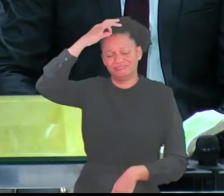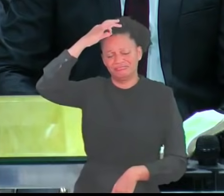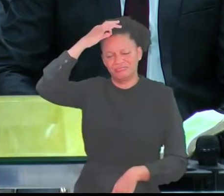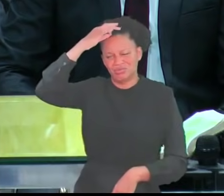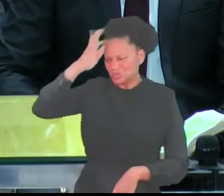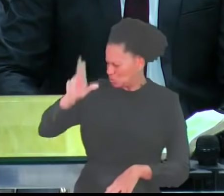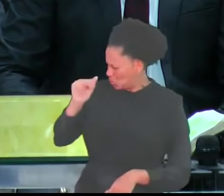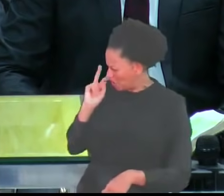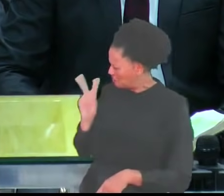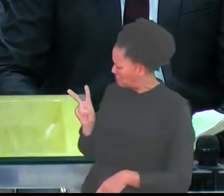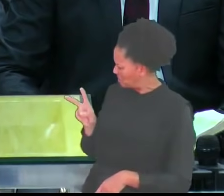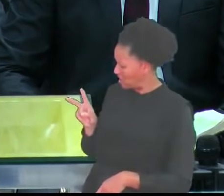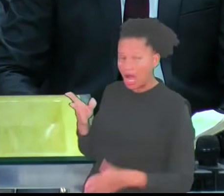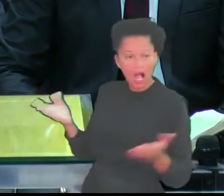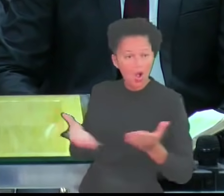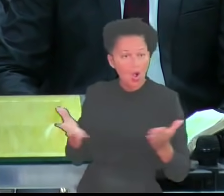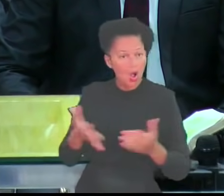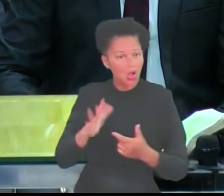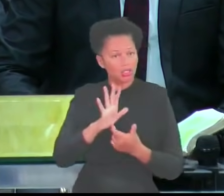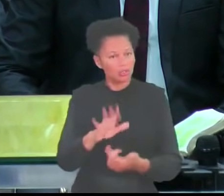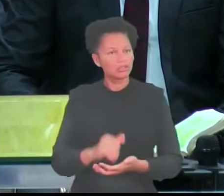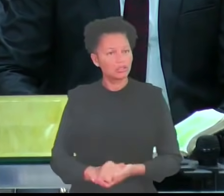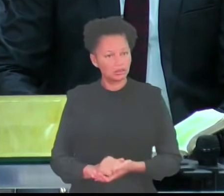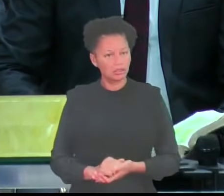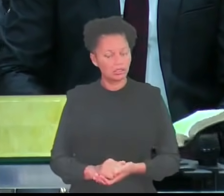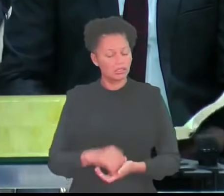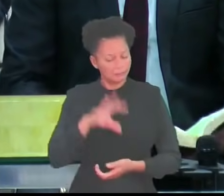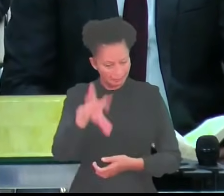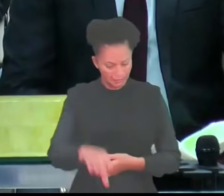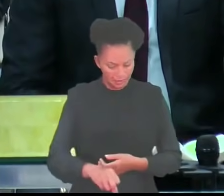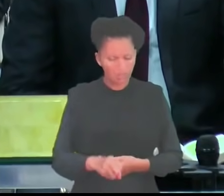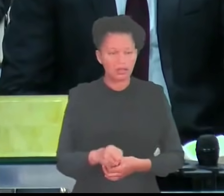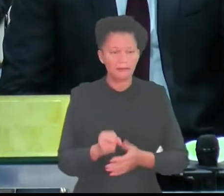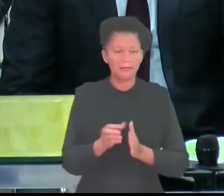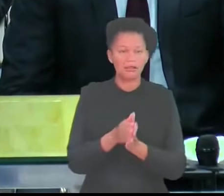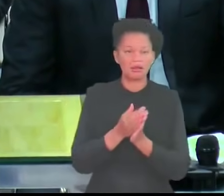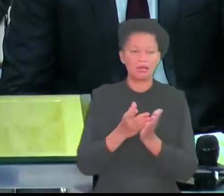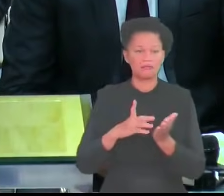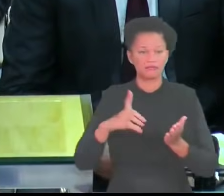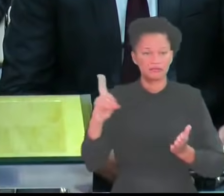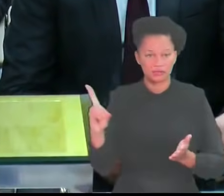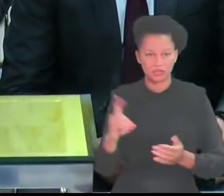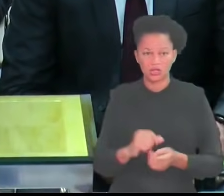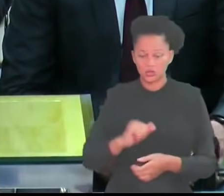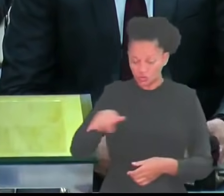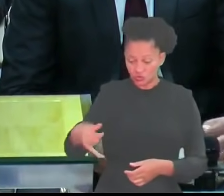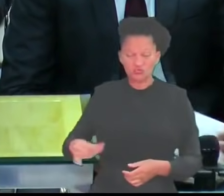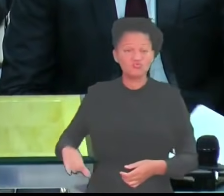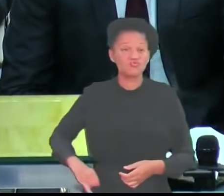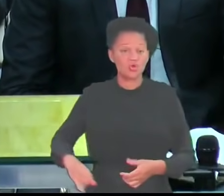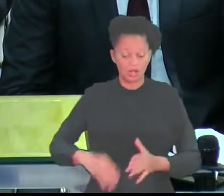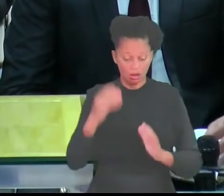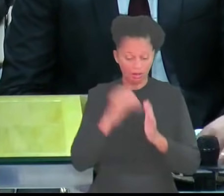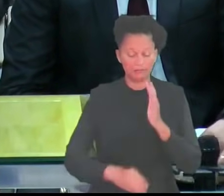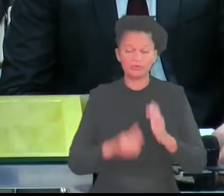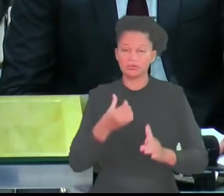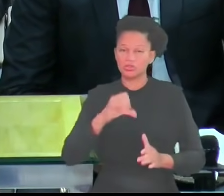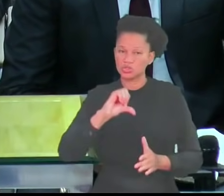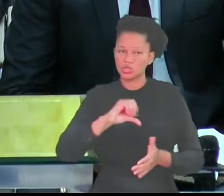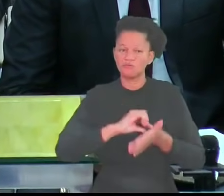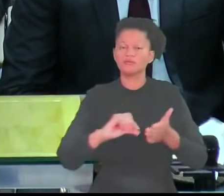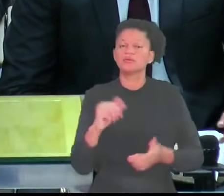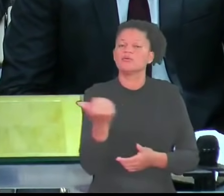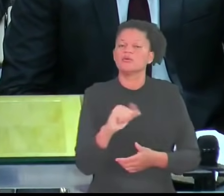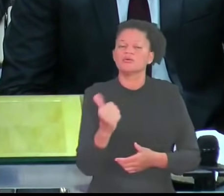Pastor, eu nunca vi isso. Vai ver agora. Abra, por favor, a sua escritura sagrada no livro de Jó, capítulo 9 e versículo